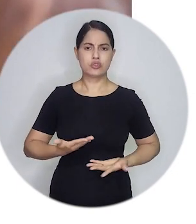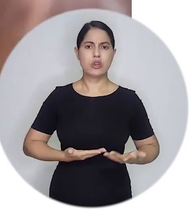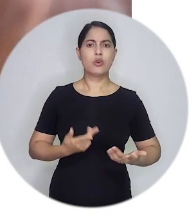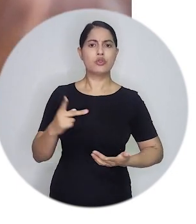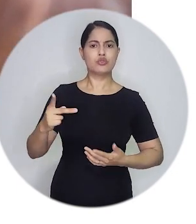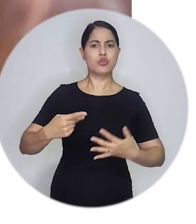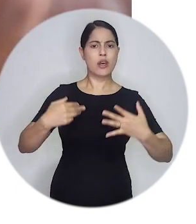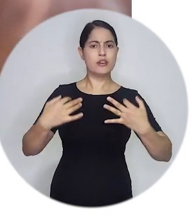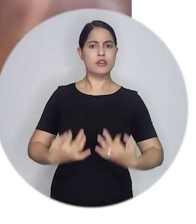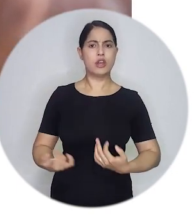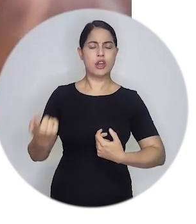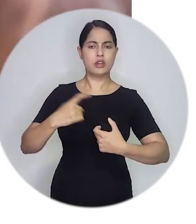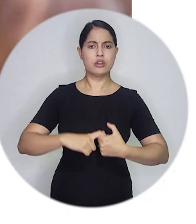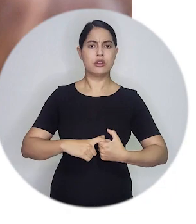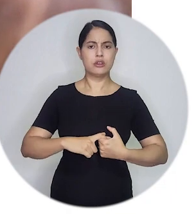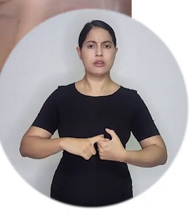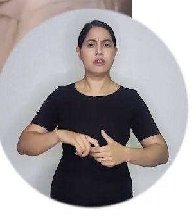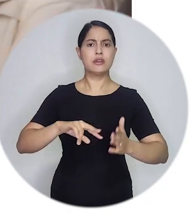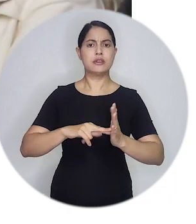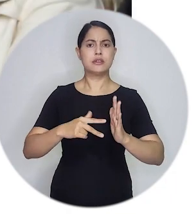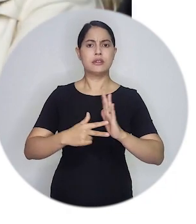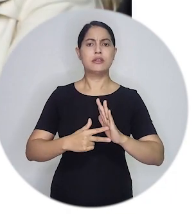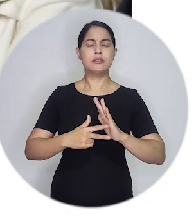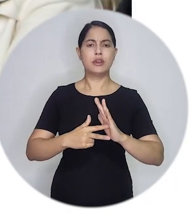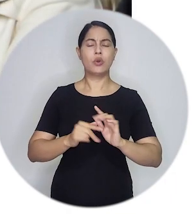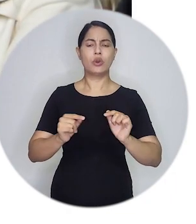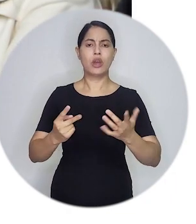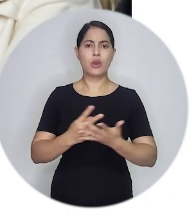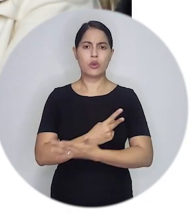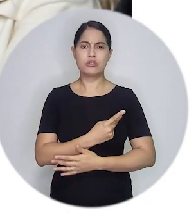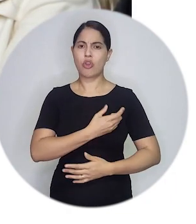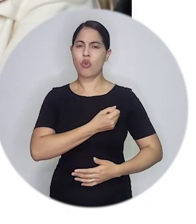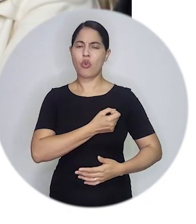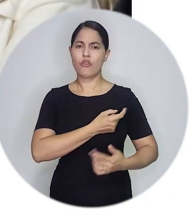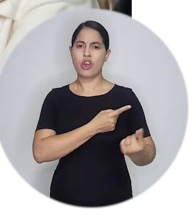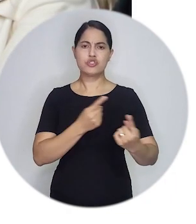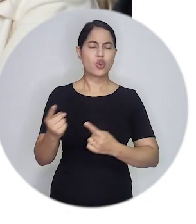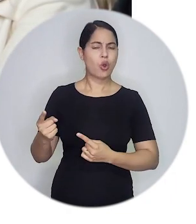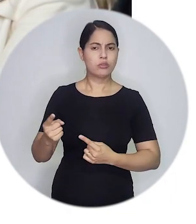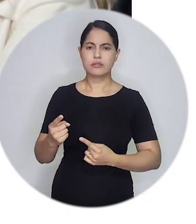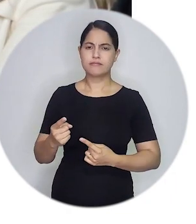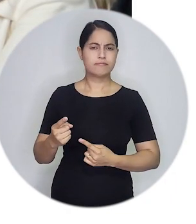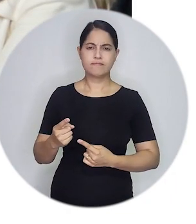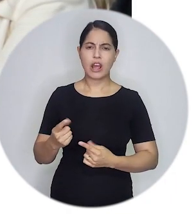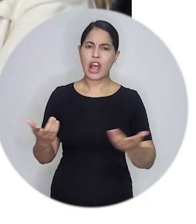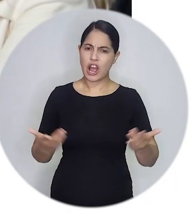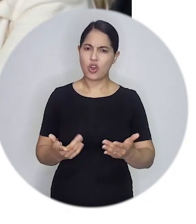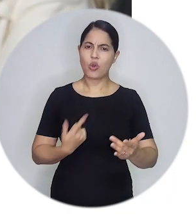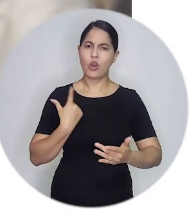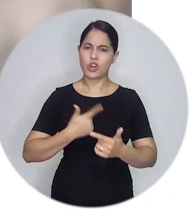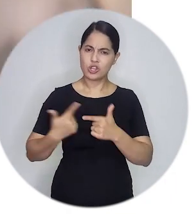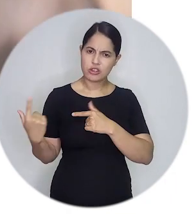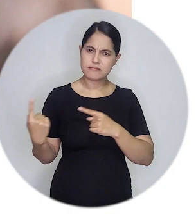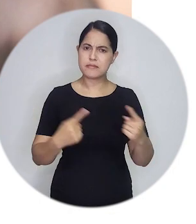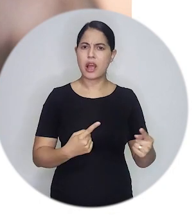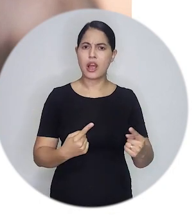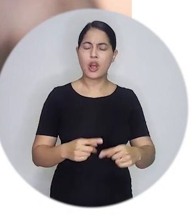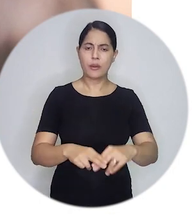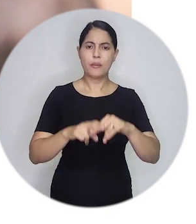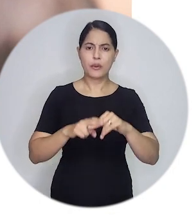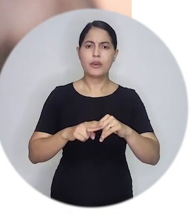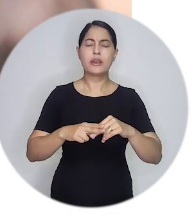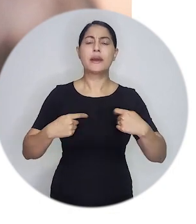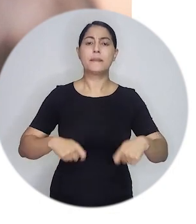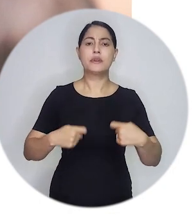nossa função é justamente isso, redignificar, ressignificar o ato covarde que foi praticado,